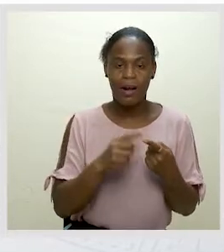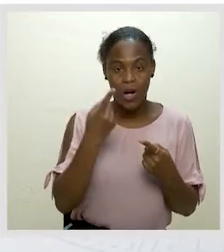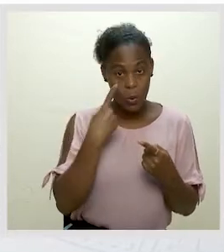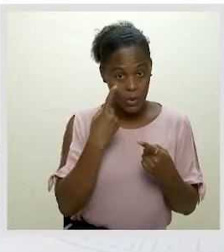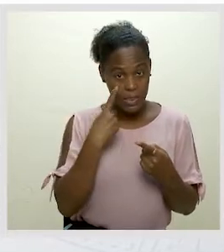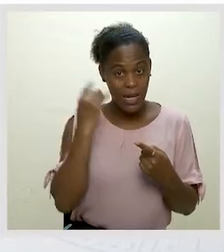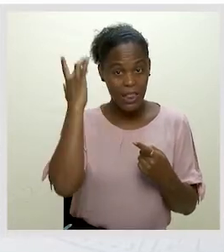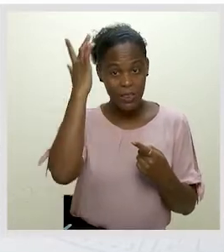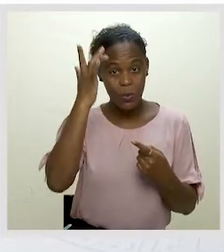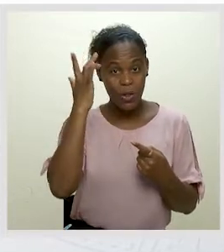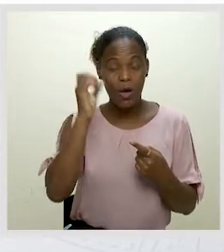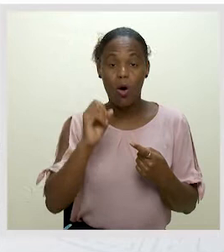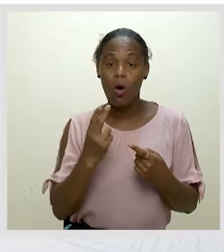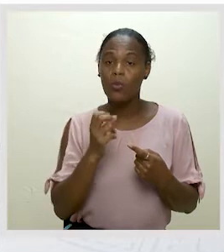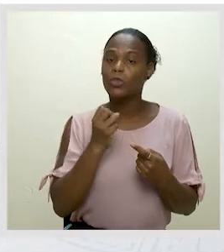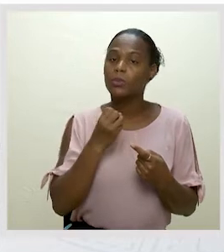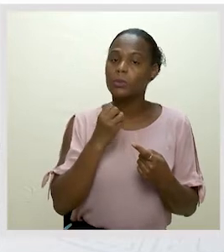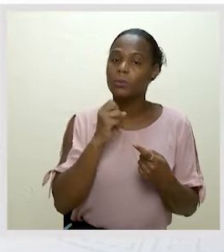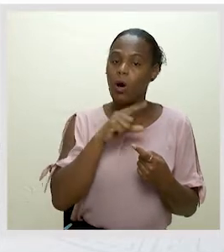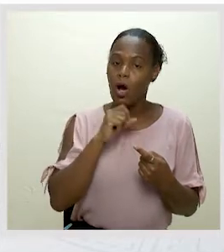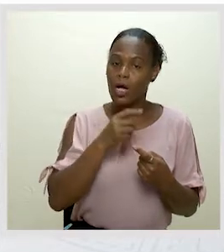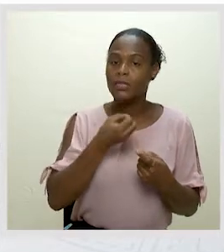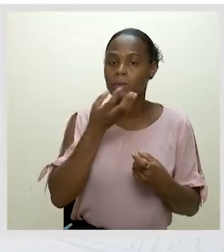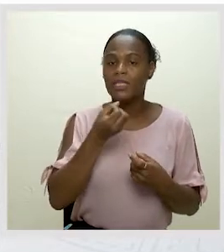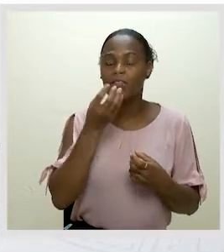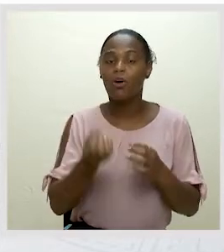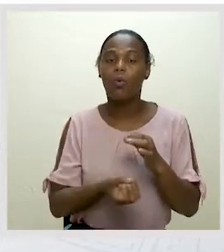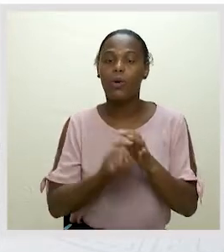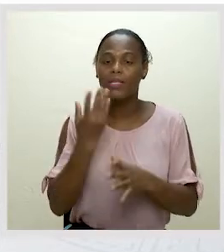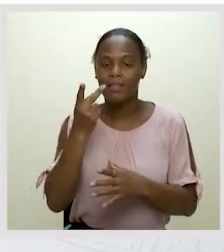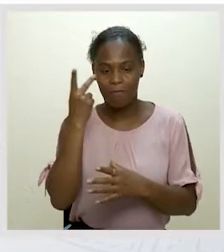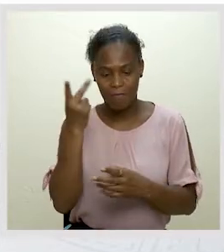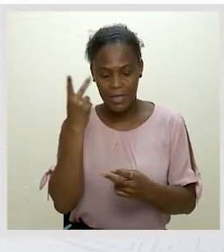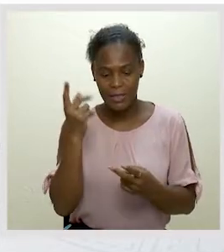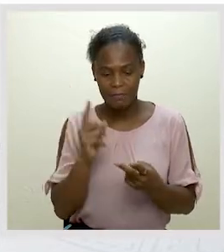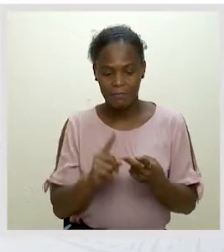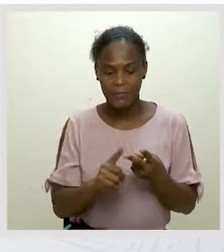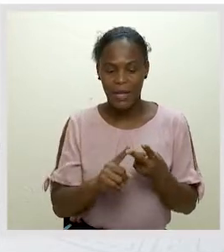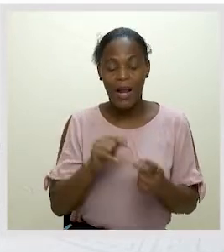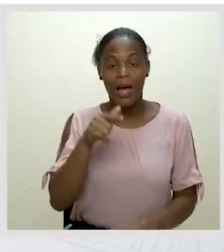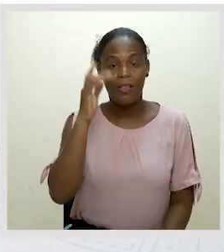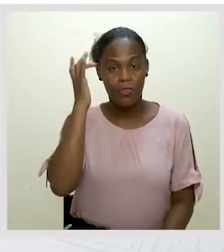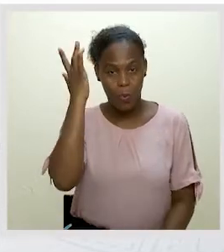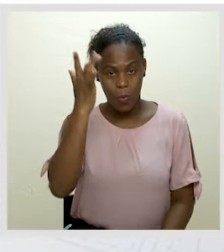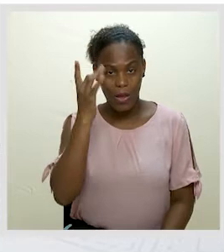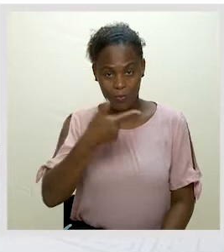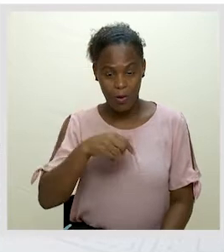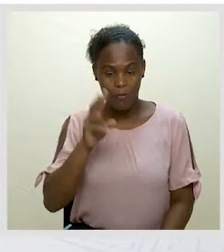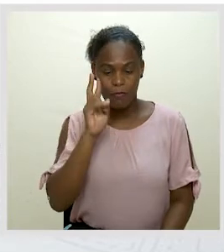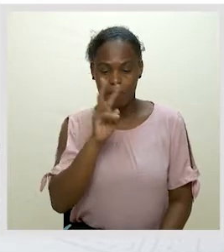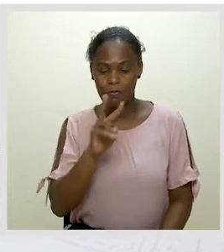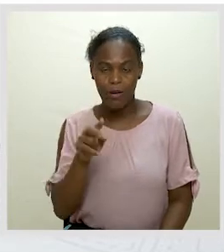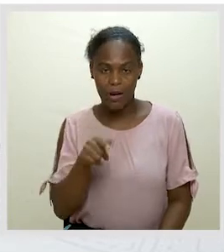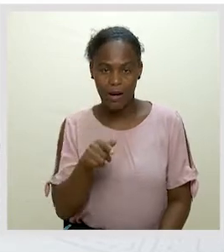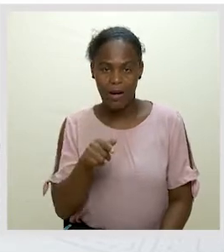é reconhecer as teorias ou hipóteses explicativas sobre a origem da vida. Essas teorias, como estamos a